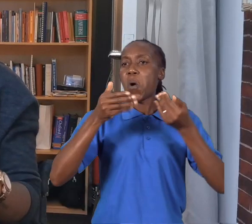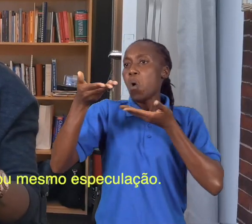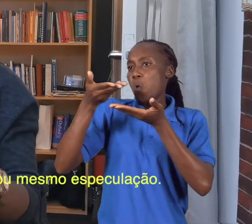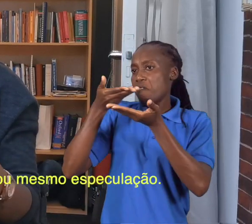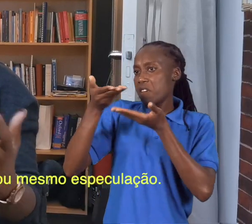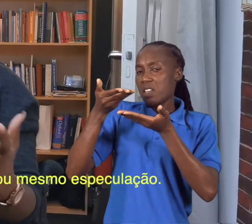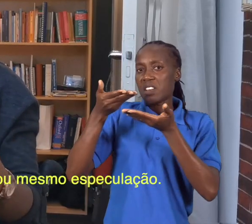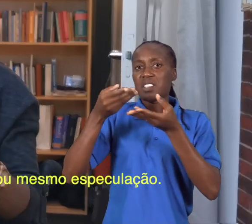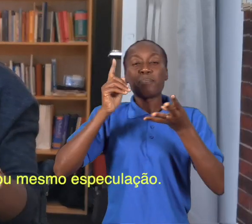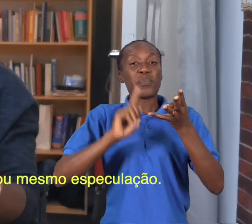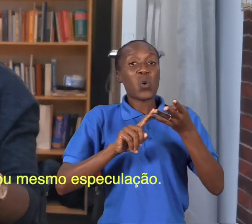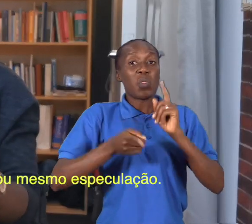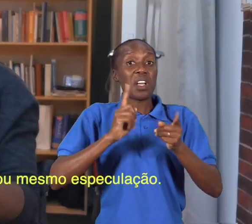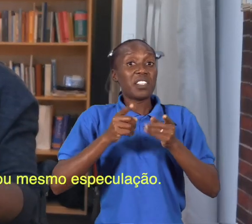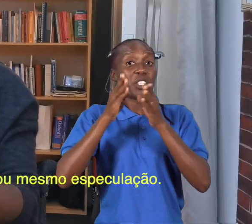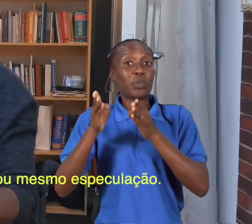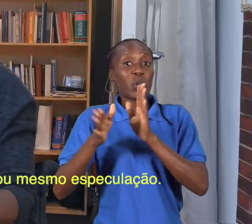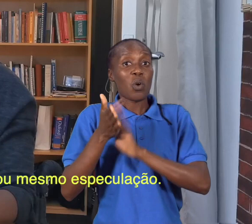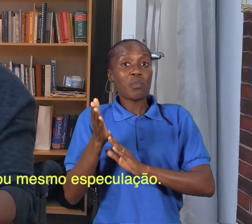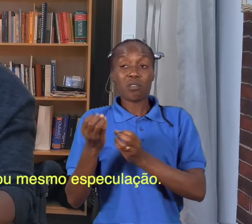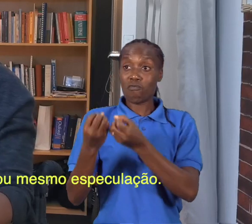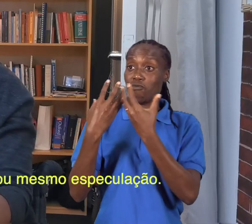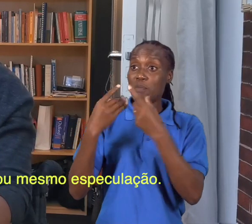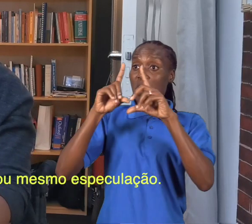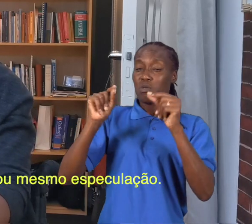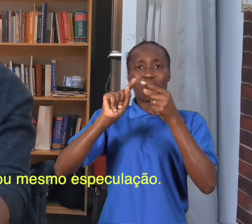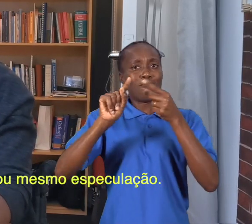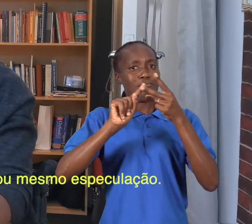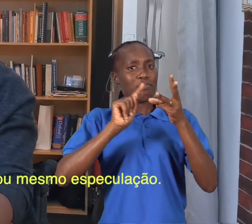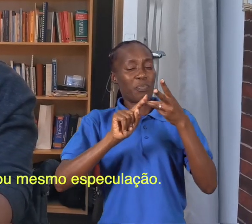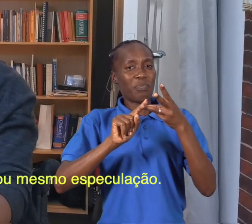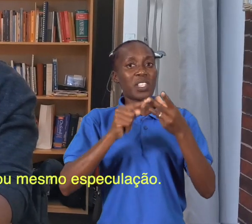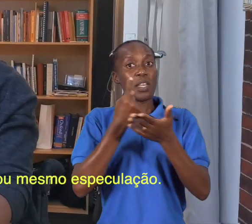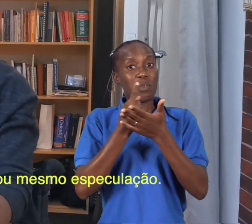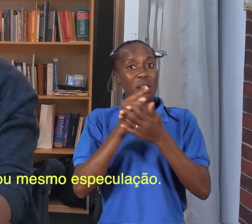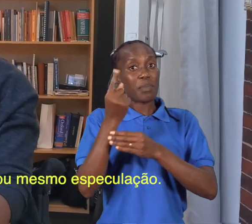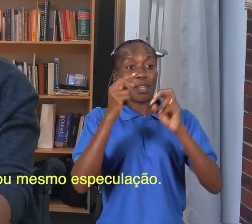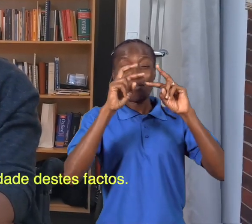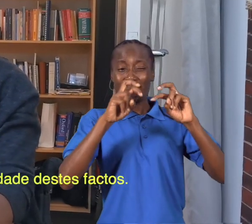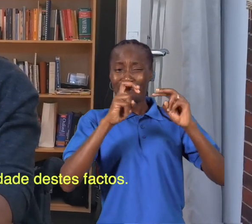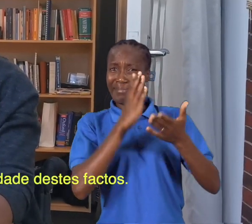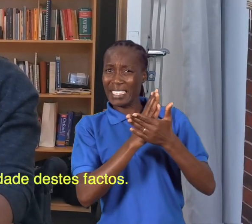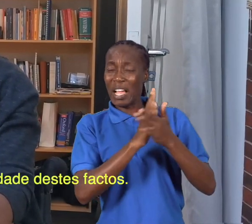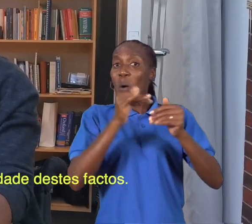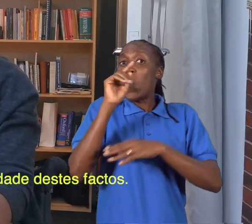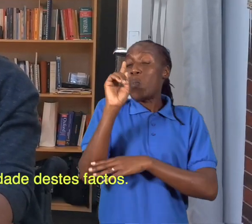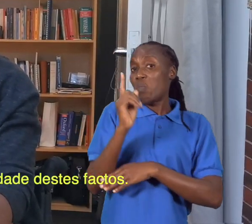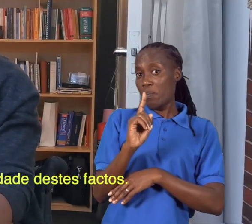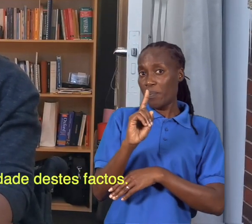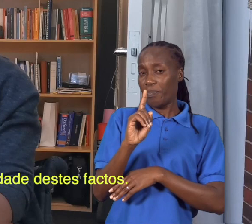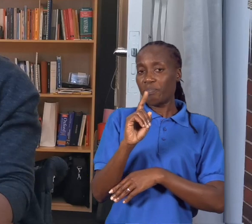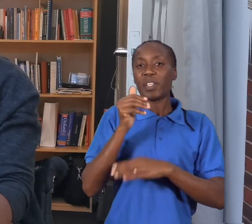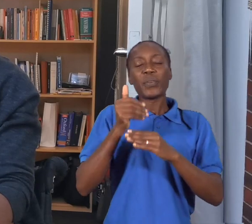ou mesmo conversas que vamos tendo, especulações. Então, temos que ver a